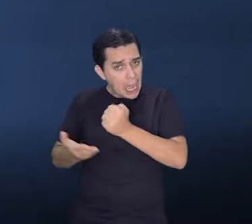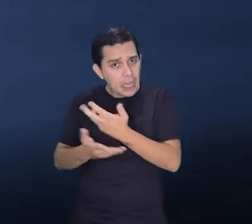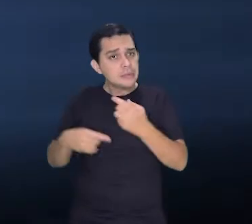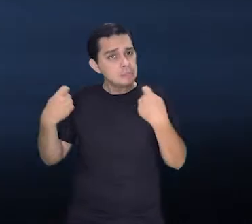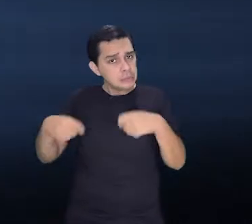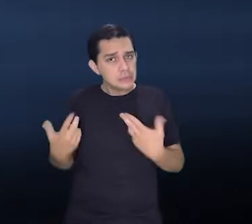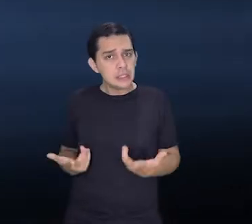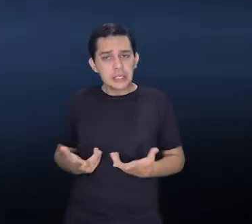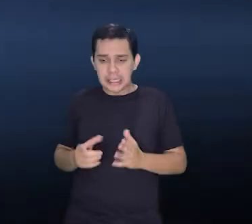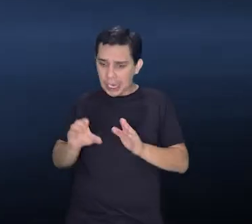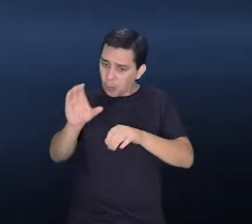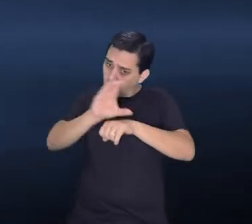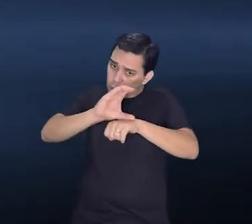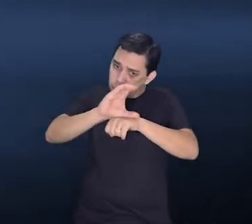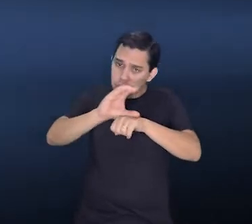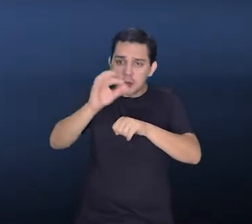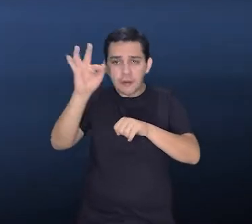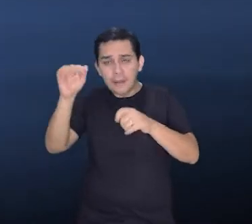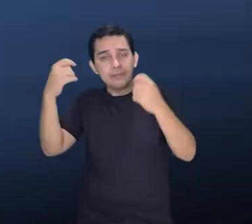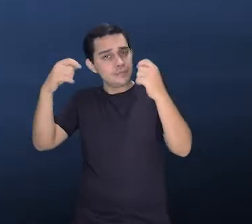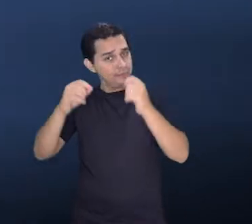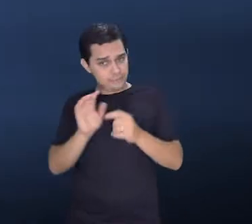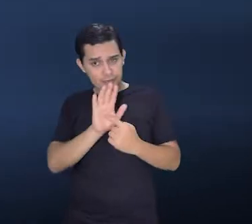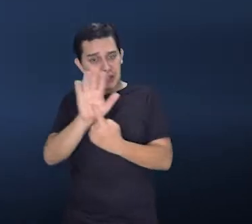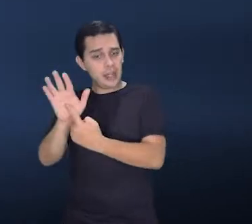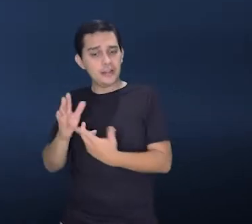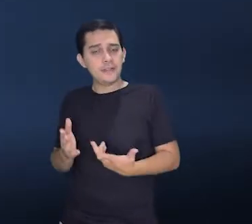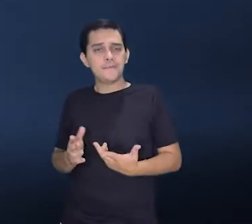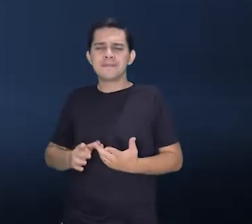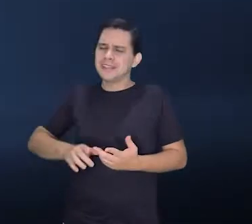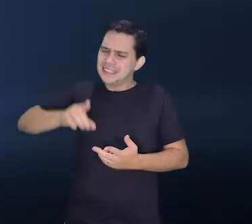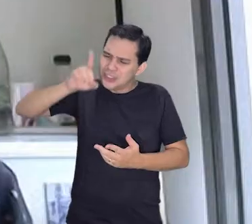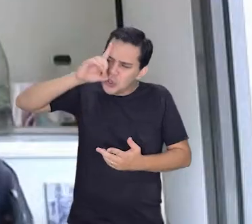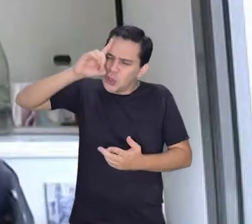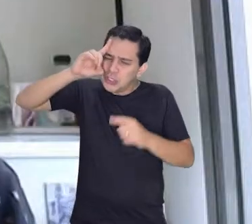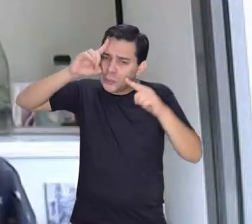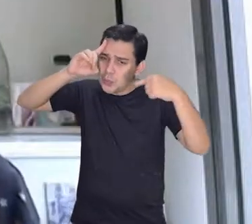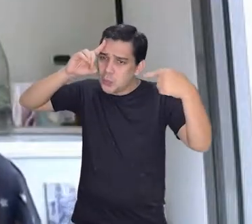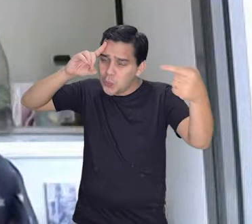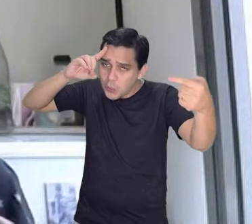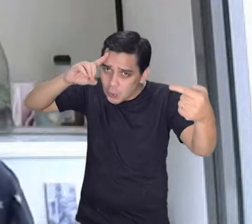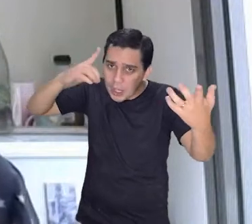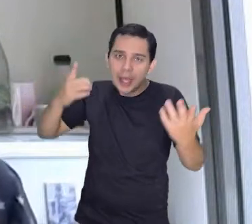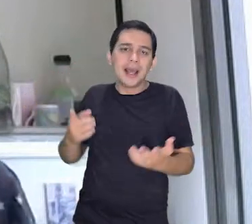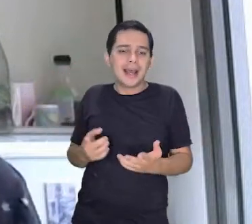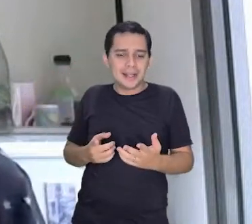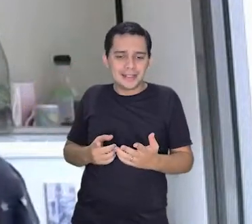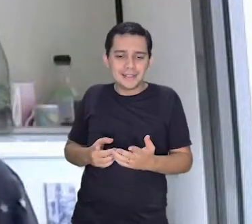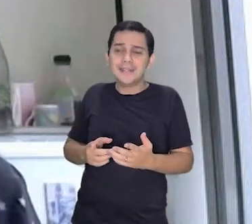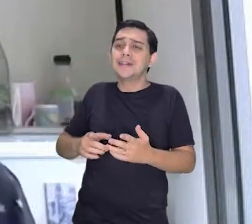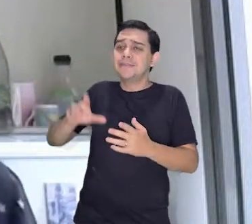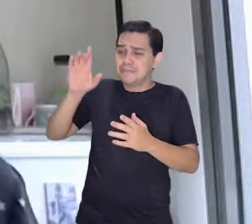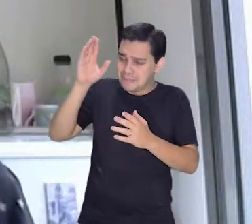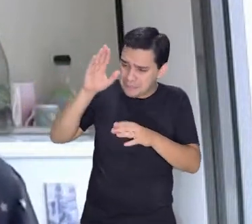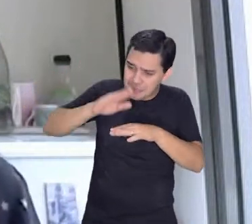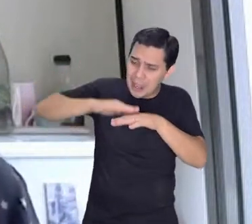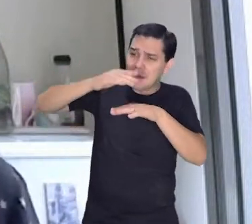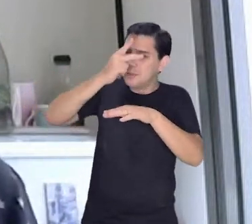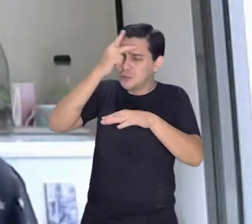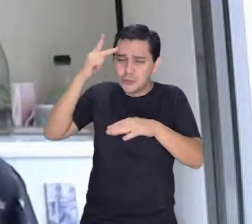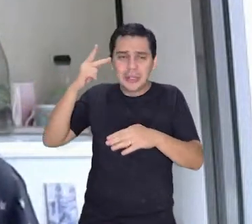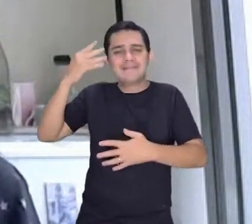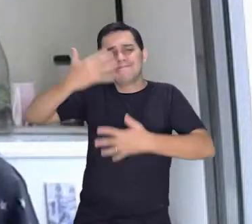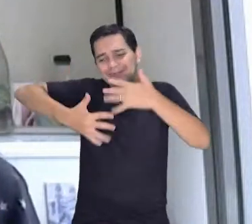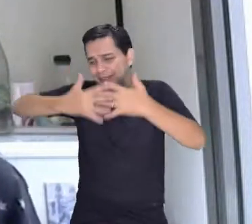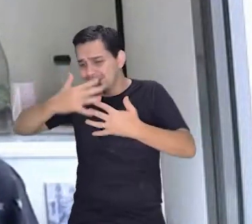pela nossa Constituição. Né? E a cada dia, né, a liminar, ela se dá em razão porque a cada dia mais pessoas são prejudicadas